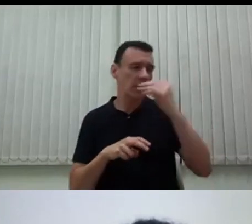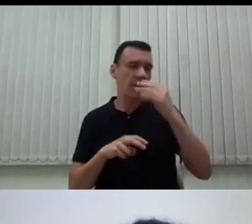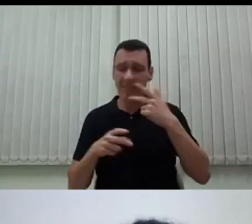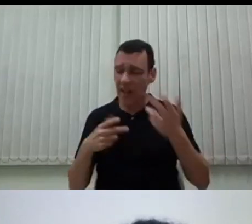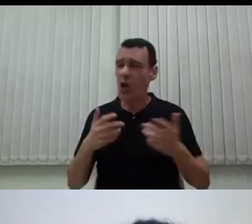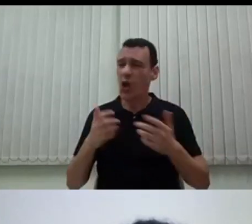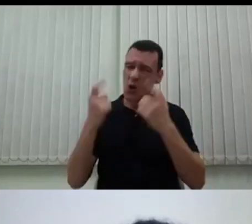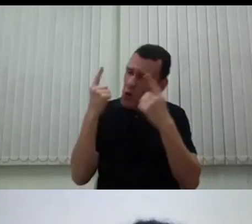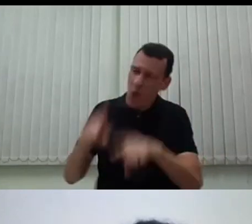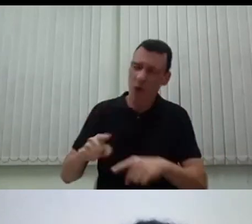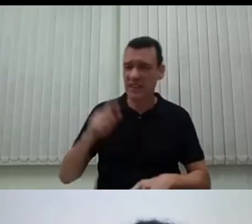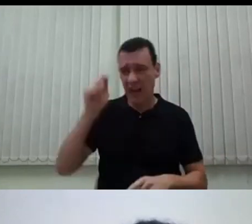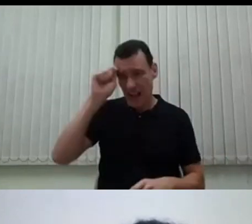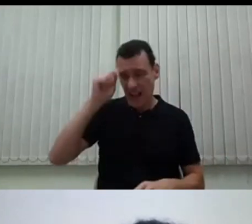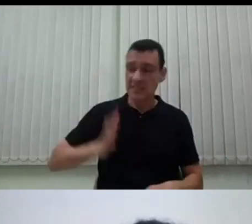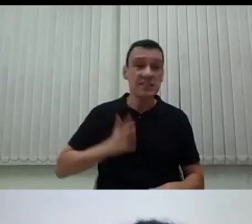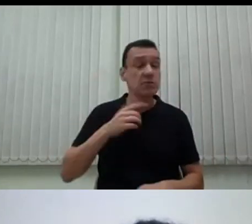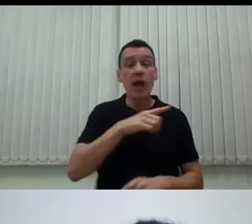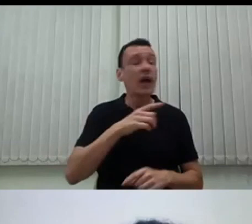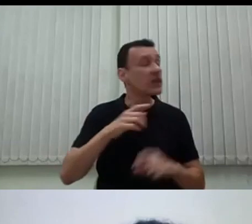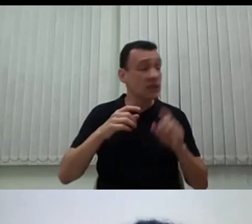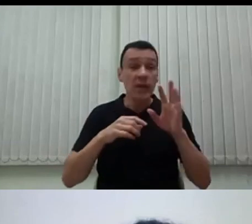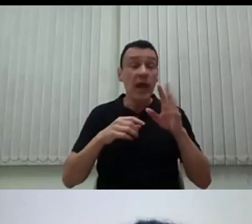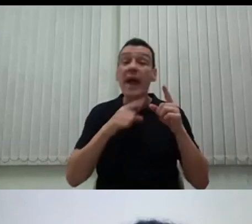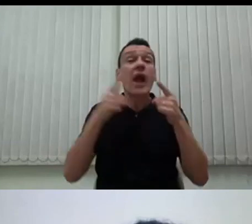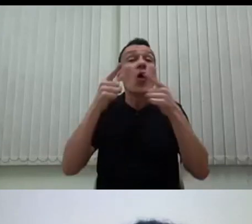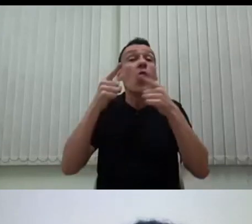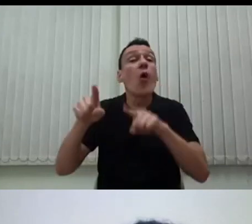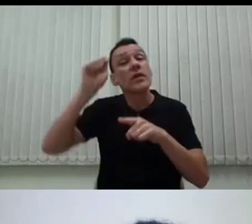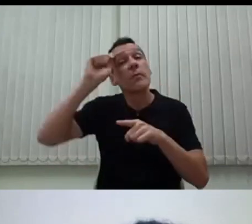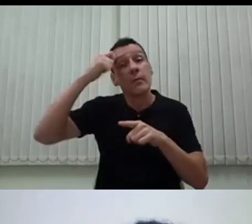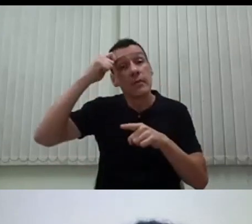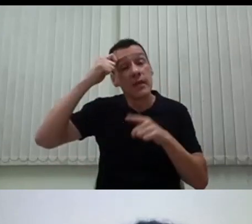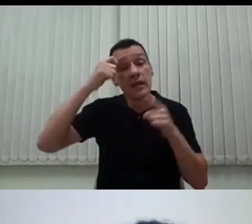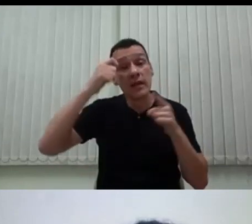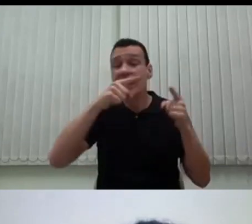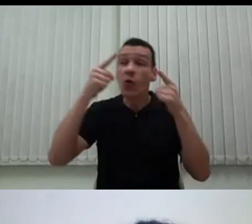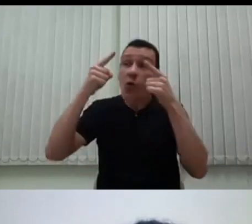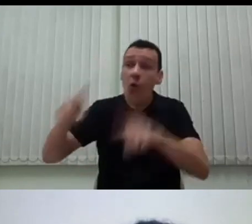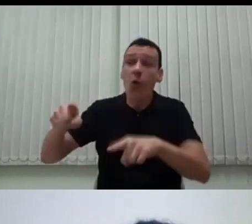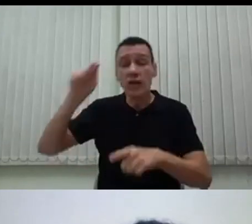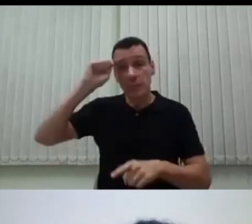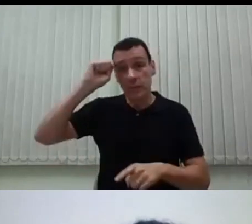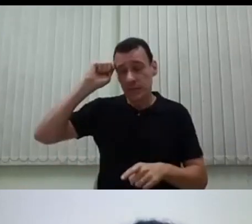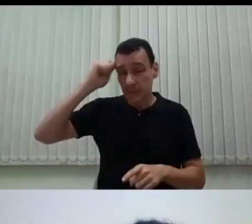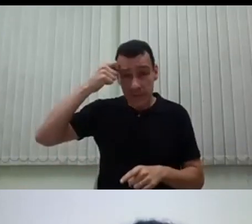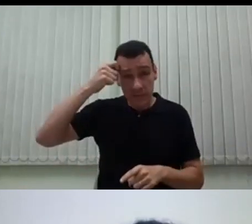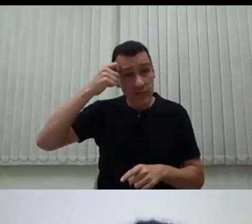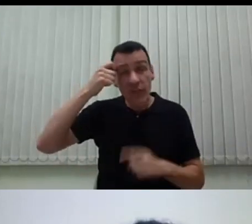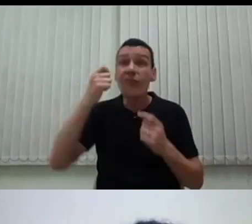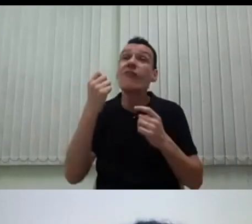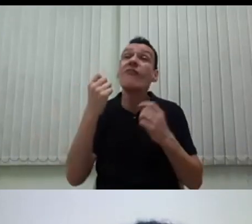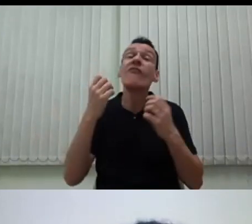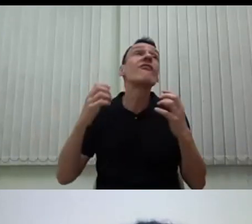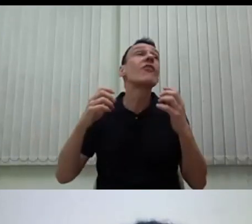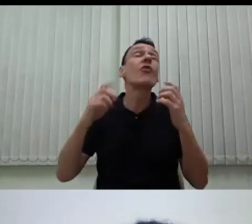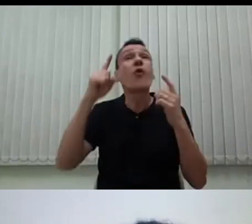falar ou não, o que eu devia falar, como que eu devia proceder, e eu entrei meio em crise. Vocês estão me ouvindo? Tá todo mundo me